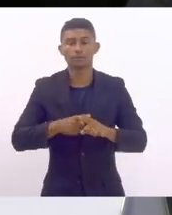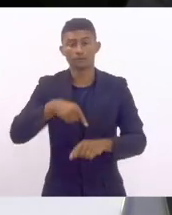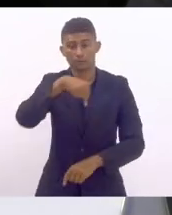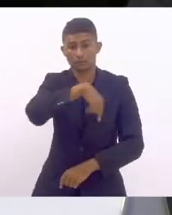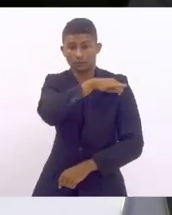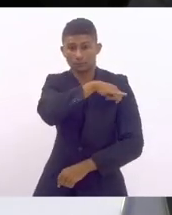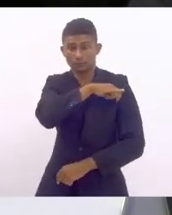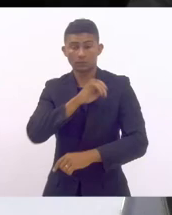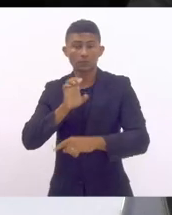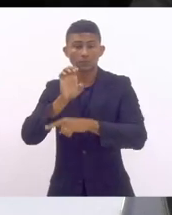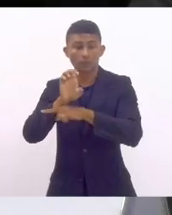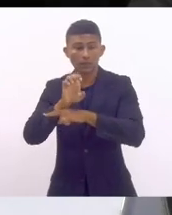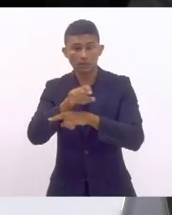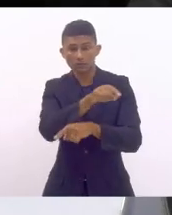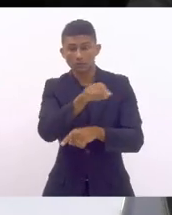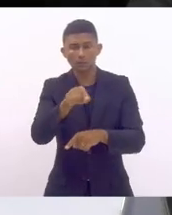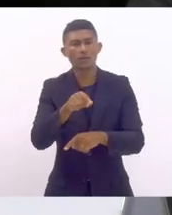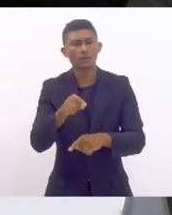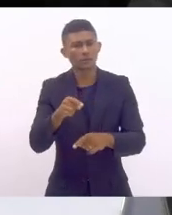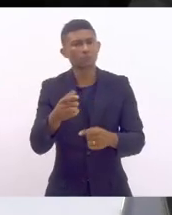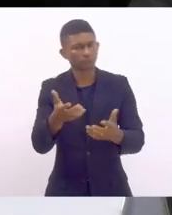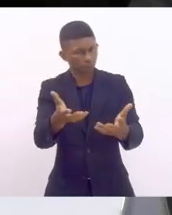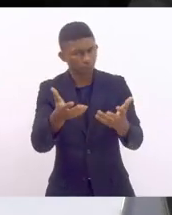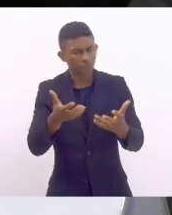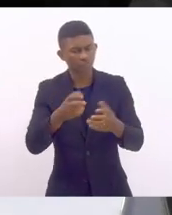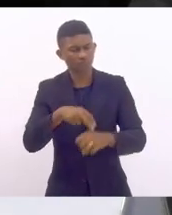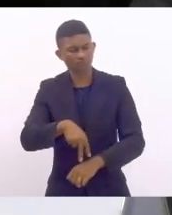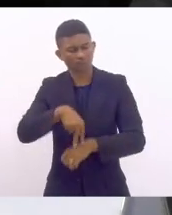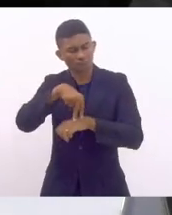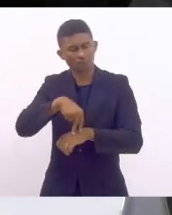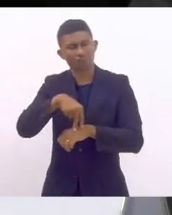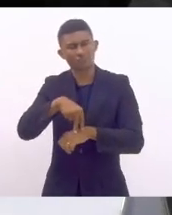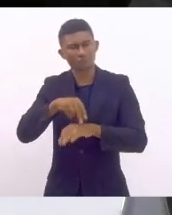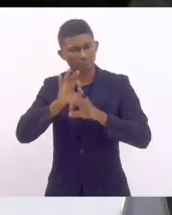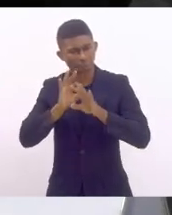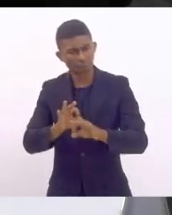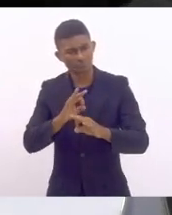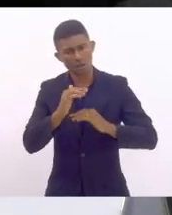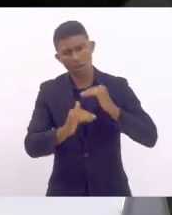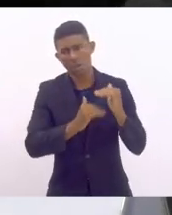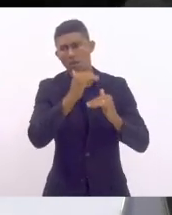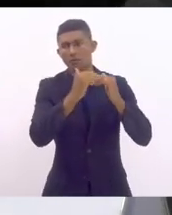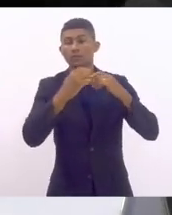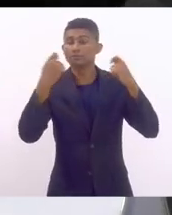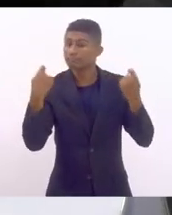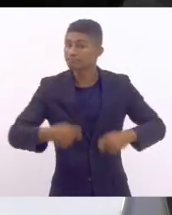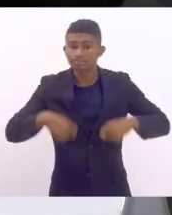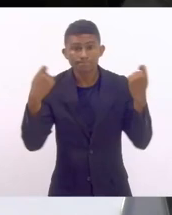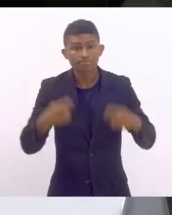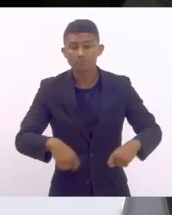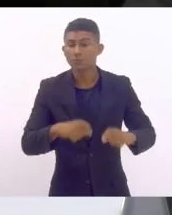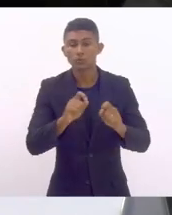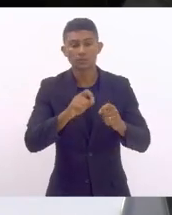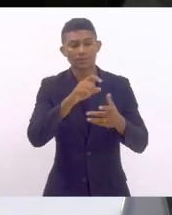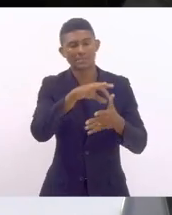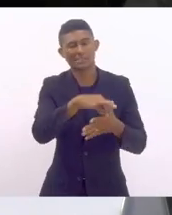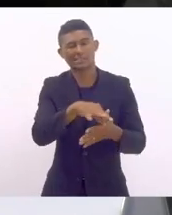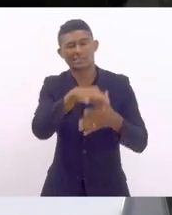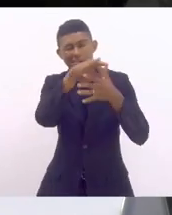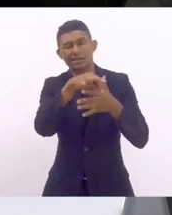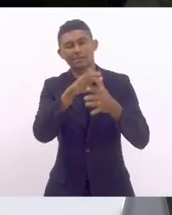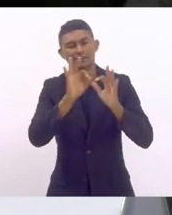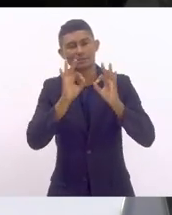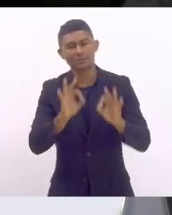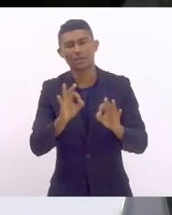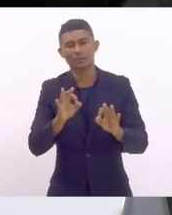Janeiro que se pretende desenvolvido e protagonista da sua própria história precisa ter uma liderança em produção de ciência e